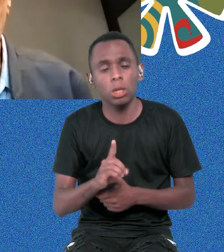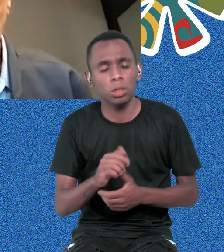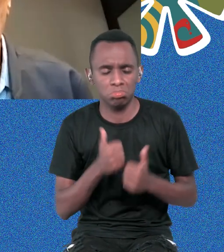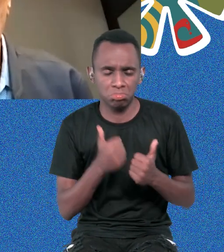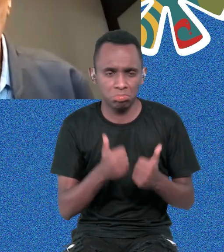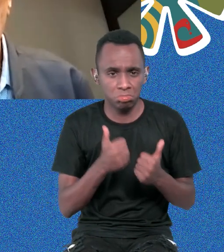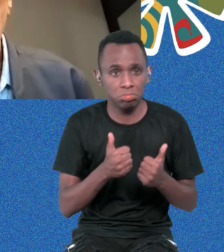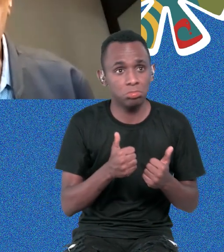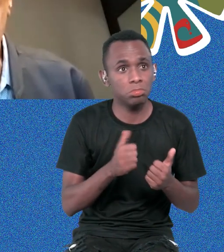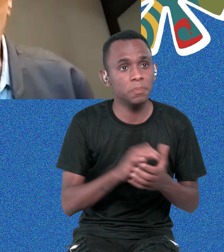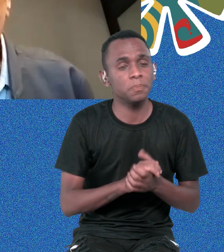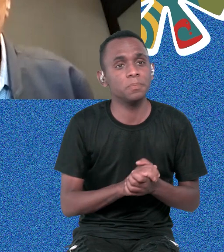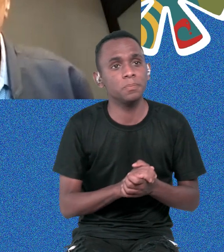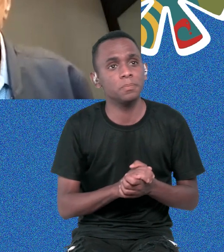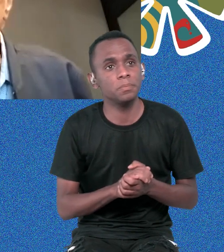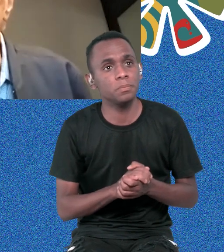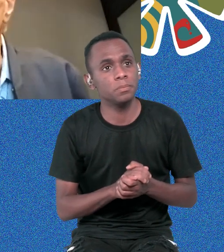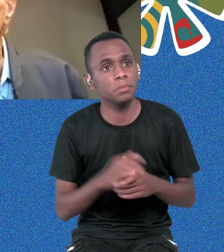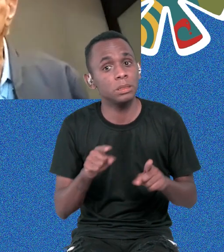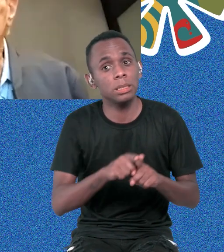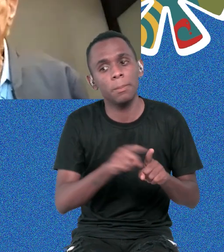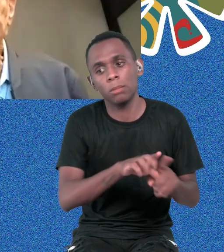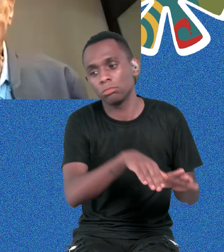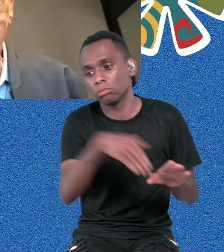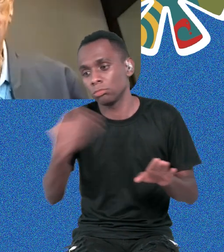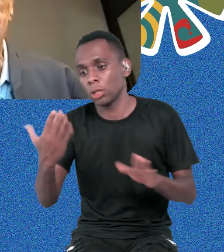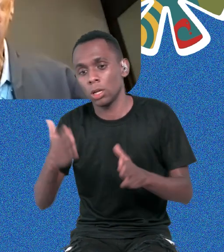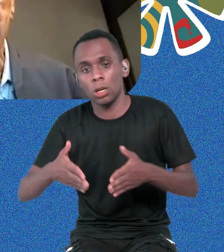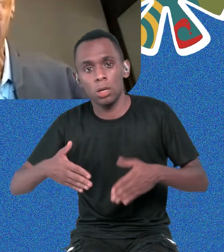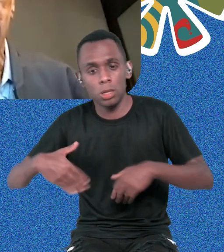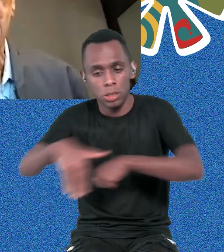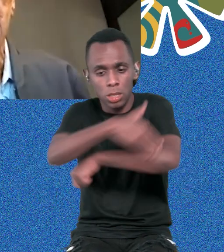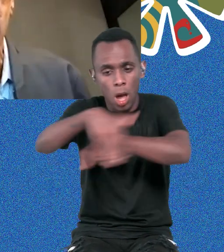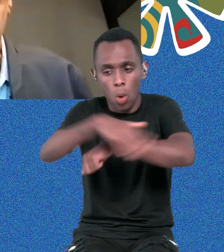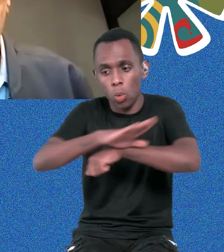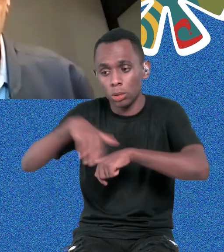direito. E tinha na calçada